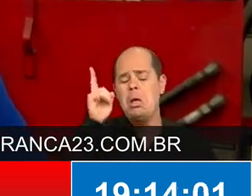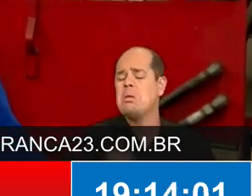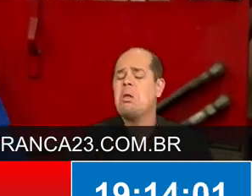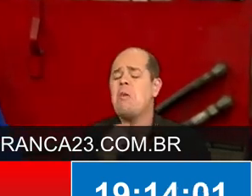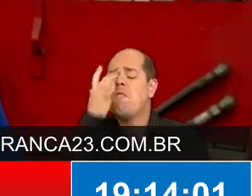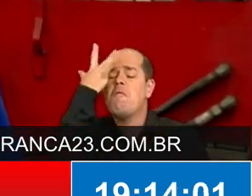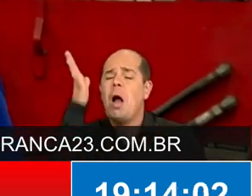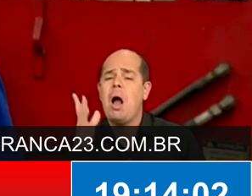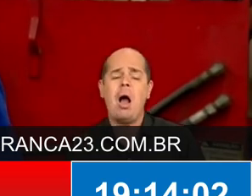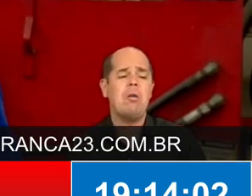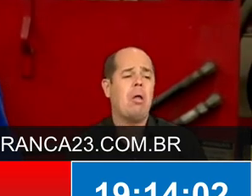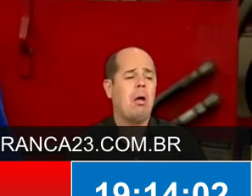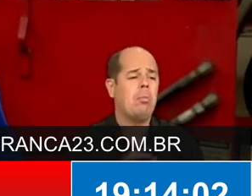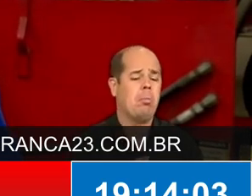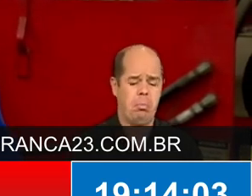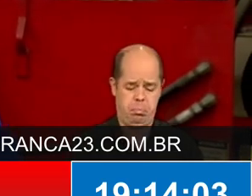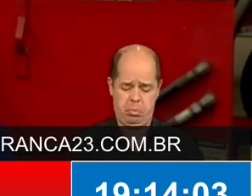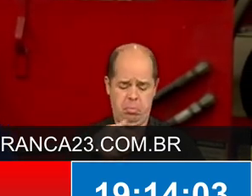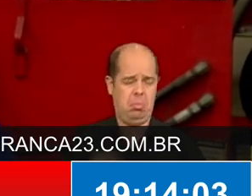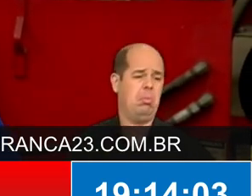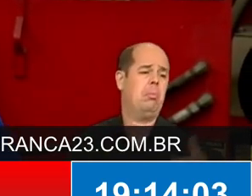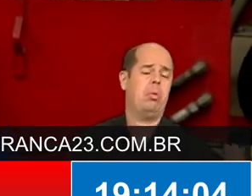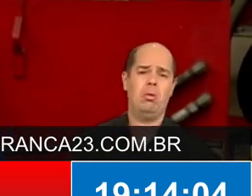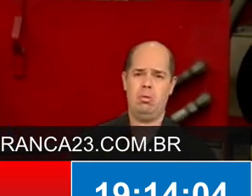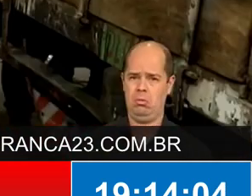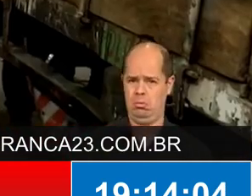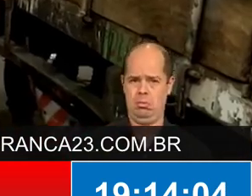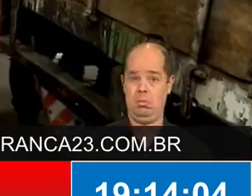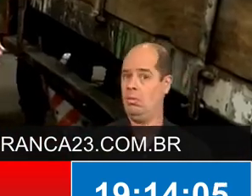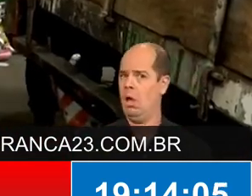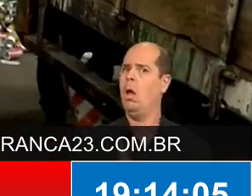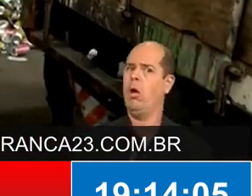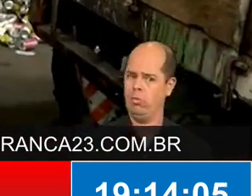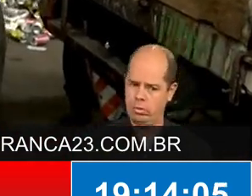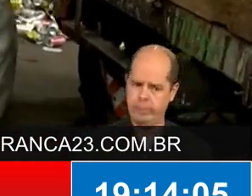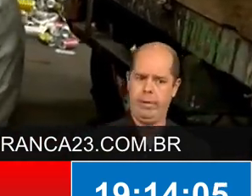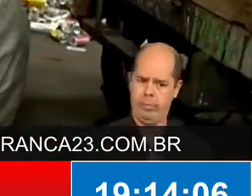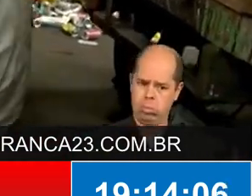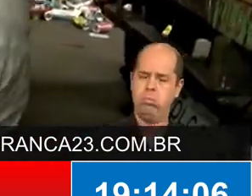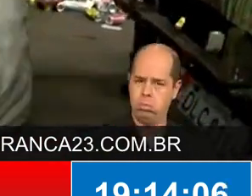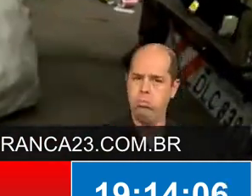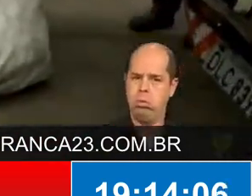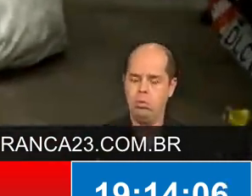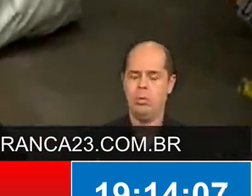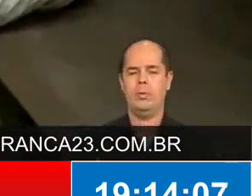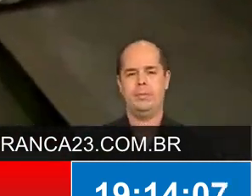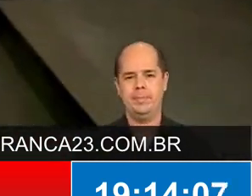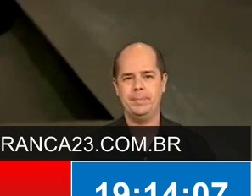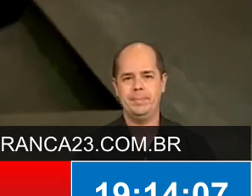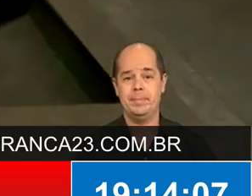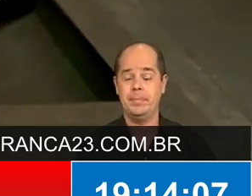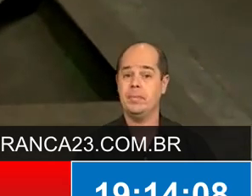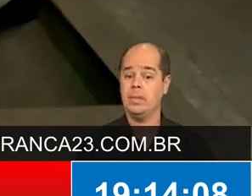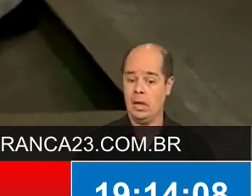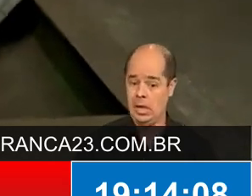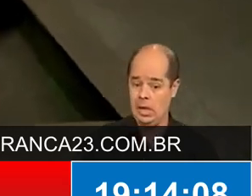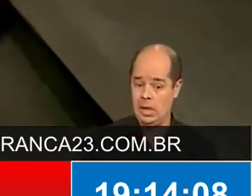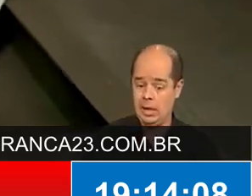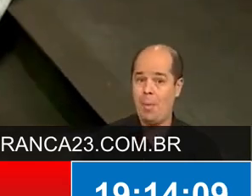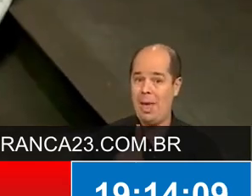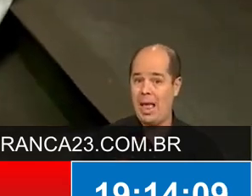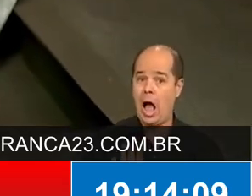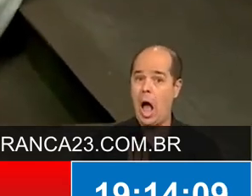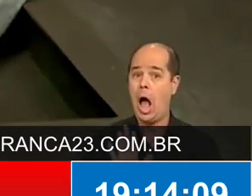velho lá e pronto, né? Mas não, depois disso tem um processo bem grande ainda. O setor oferece uma ajuda valiosa também para o